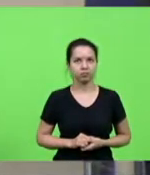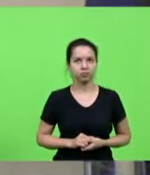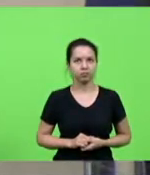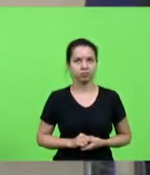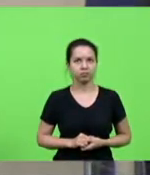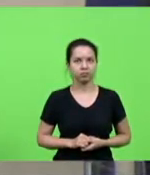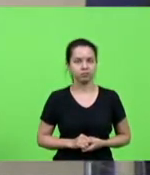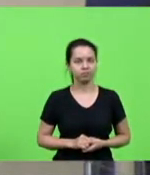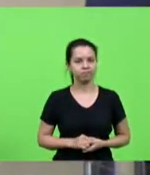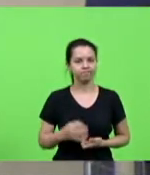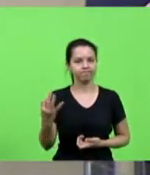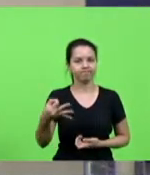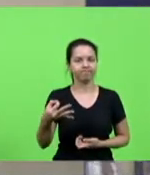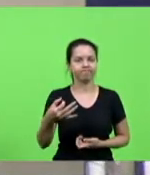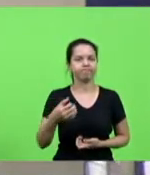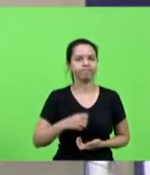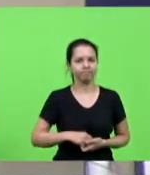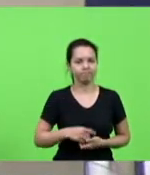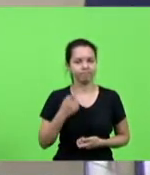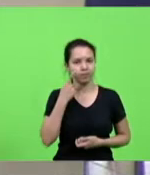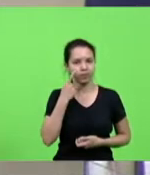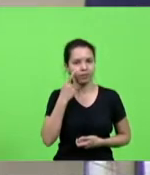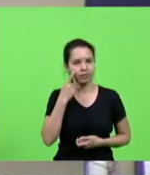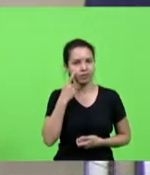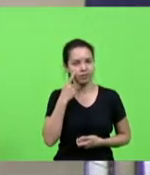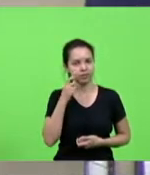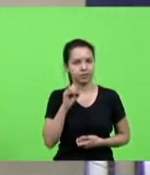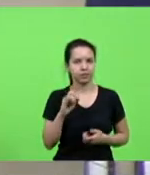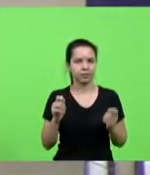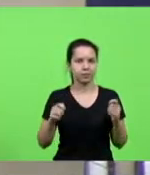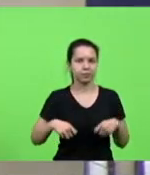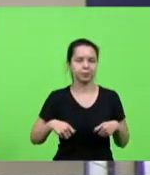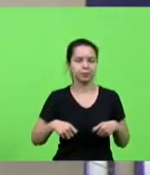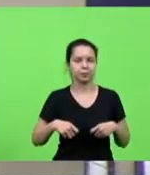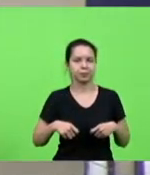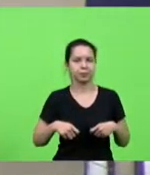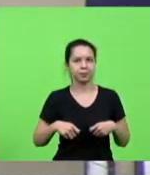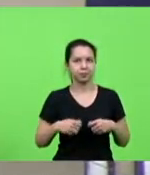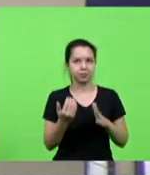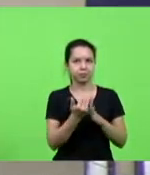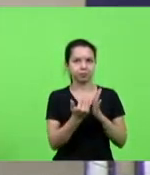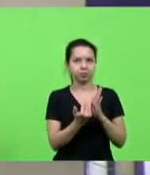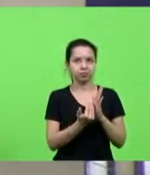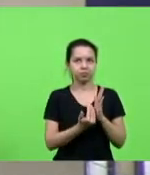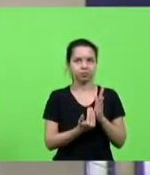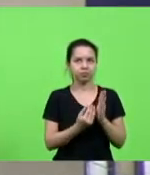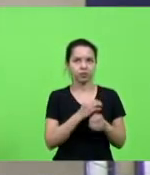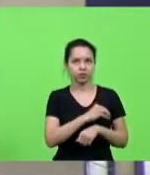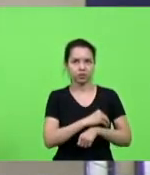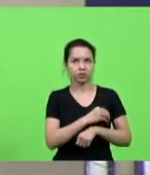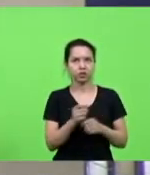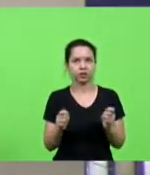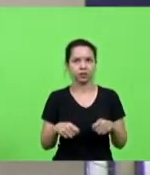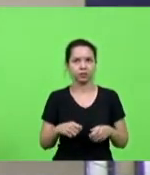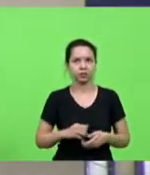Perfeitamente, deputado. Vamos analisar a possibilidade, dentro das normas de higienização, que a gente pode atender o seu